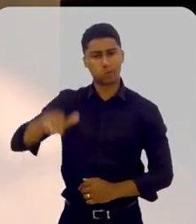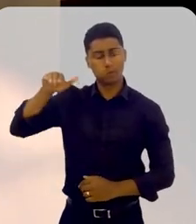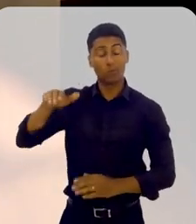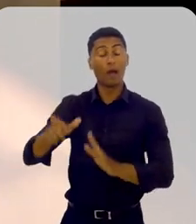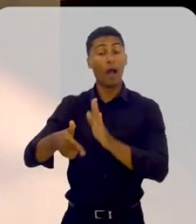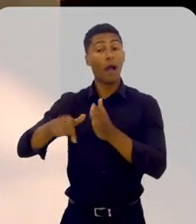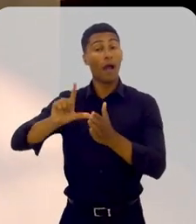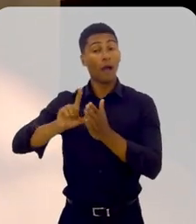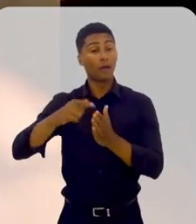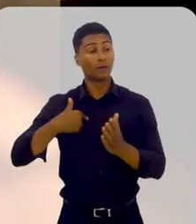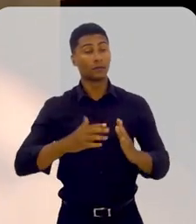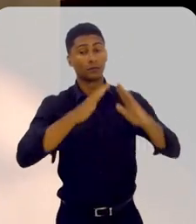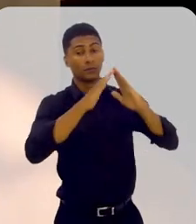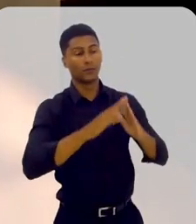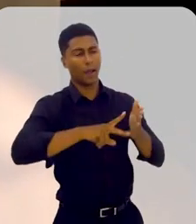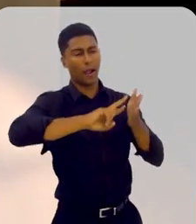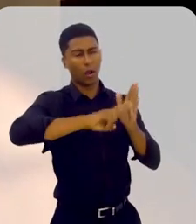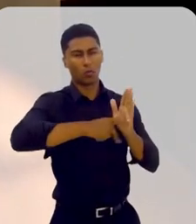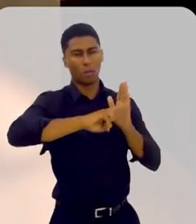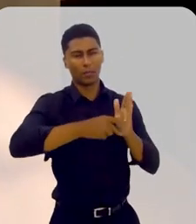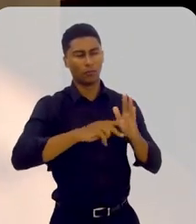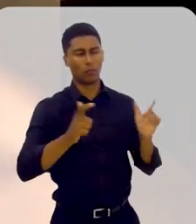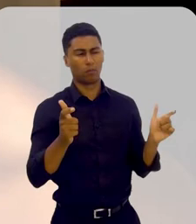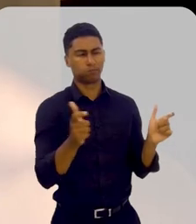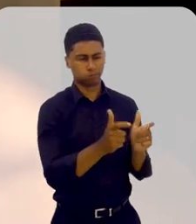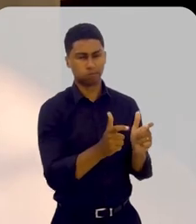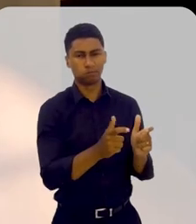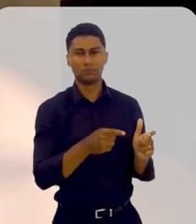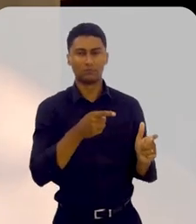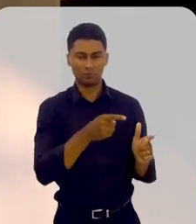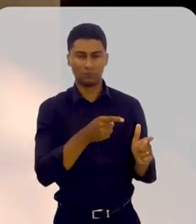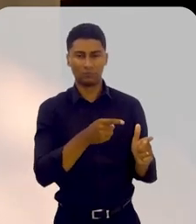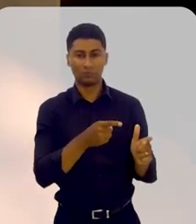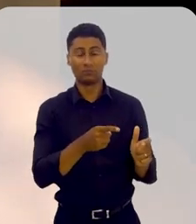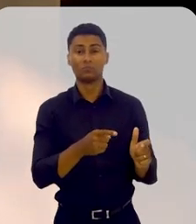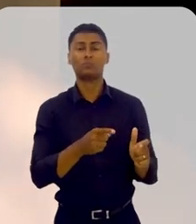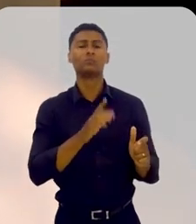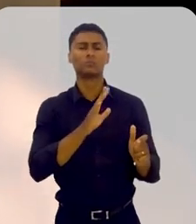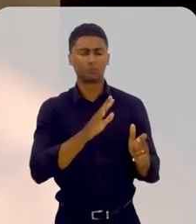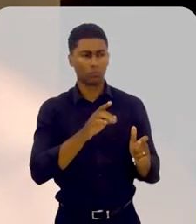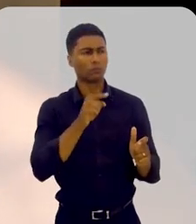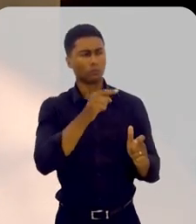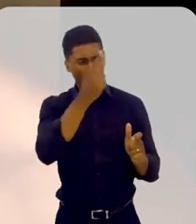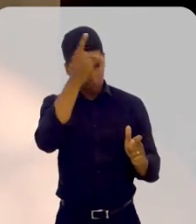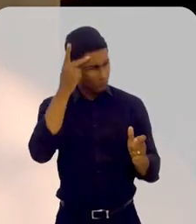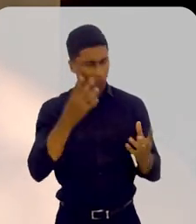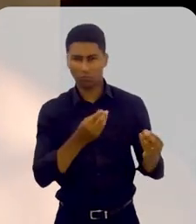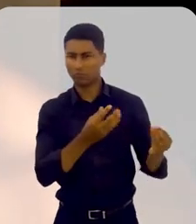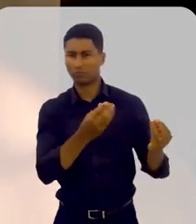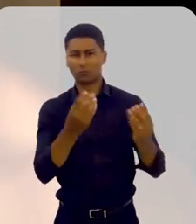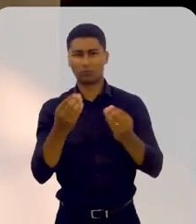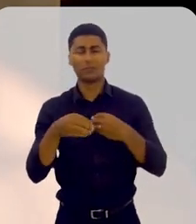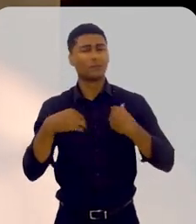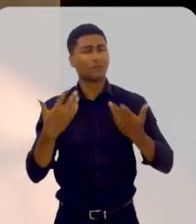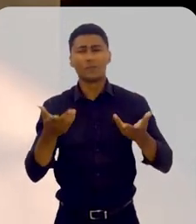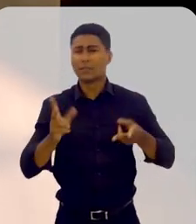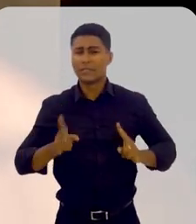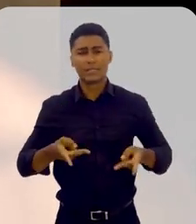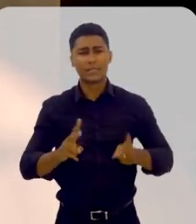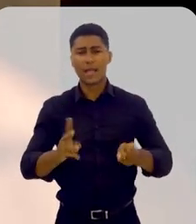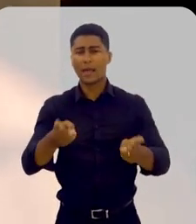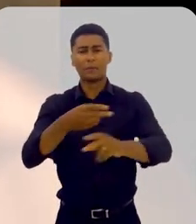num condomínio, né? De prédio, condomínio pequeno, de apartamentos pequenos, mas muitas pessoas moravam ali, né? Então sempre